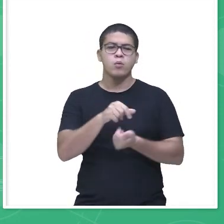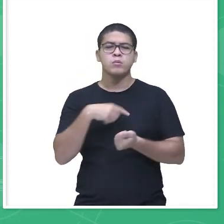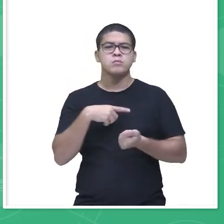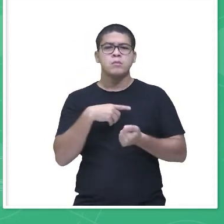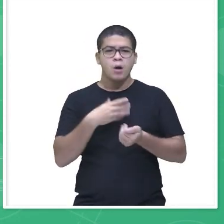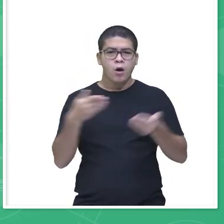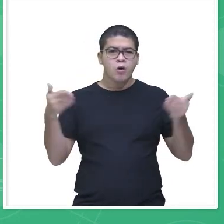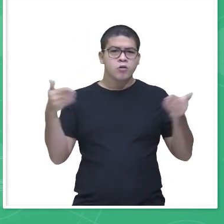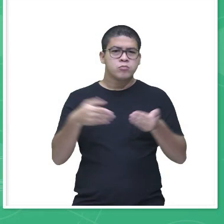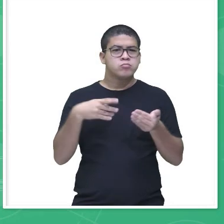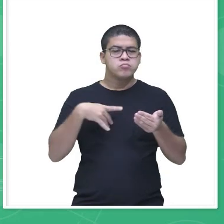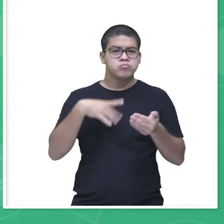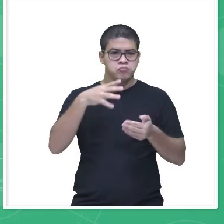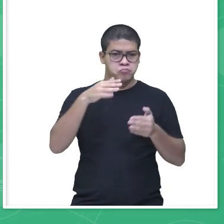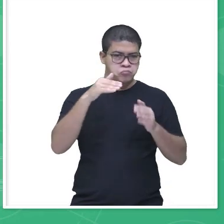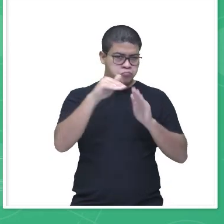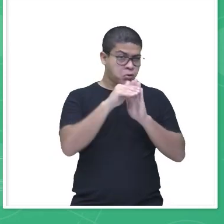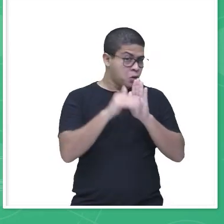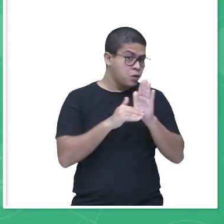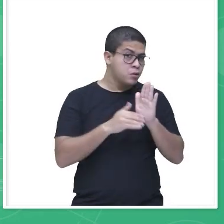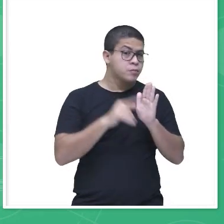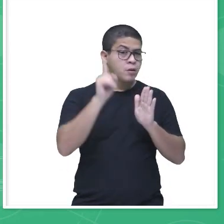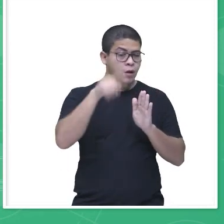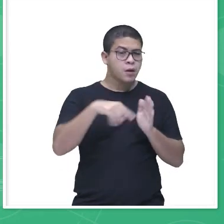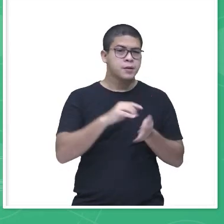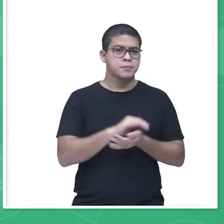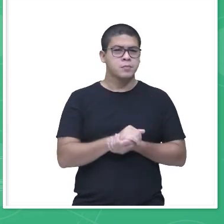enquadram neste grupo estão